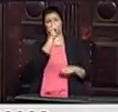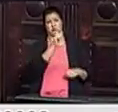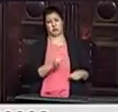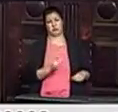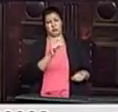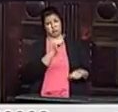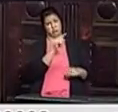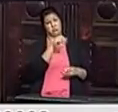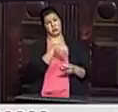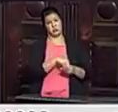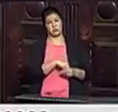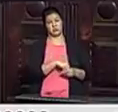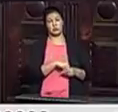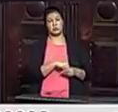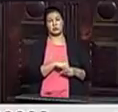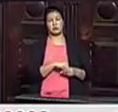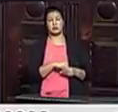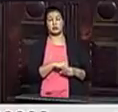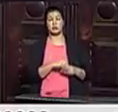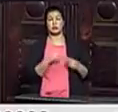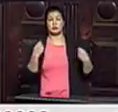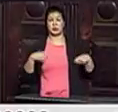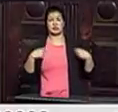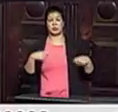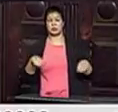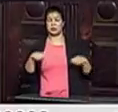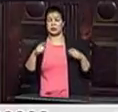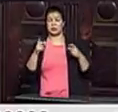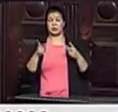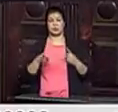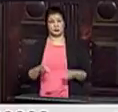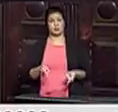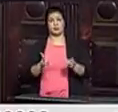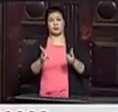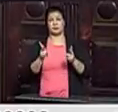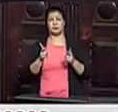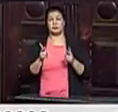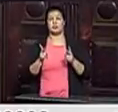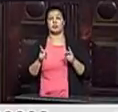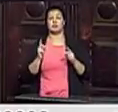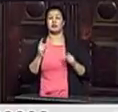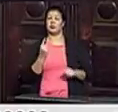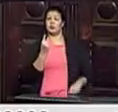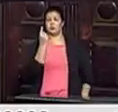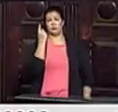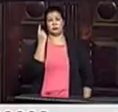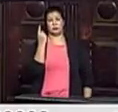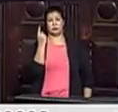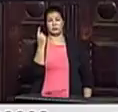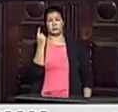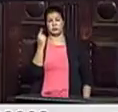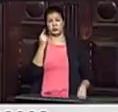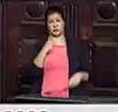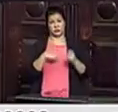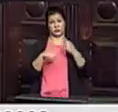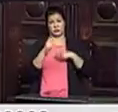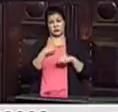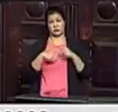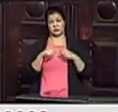O que precisa é manter única e exclusivamente o